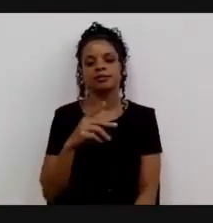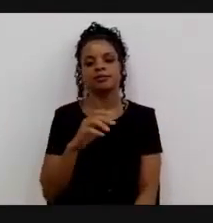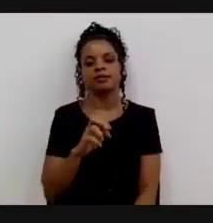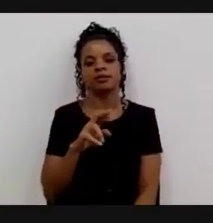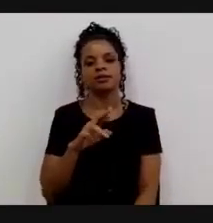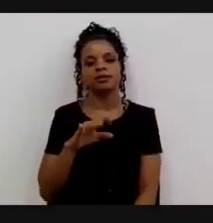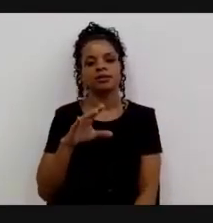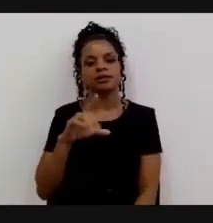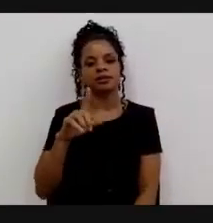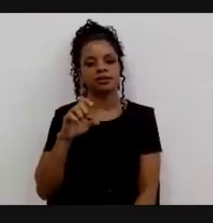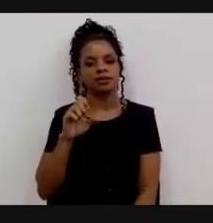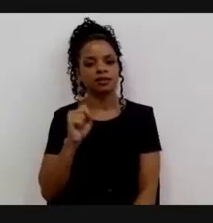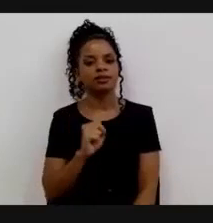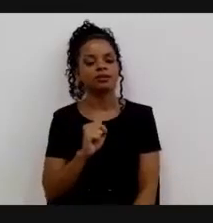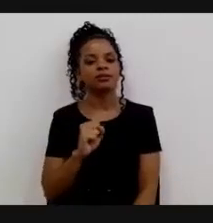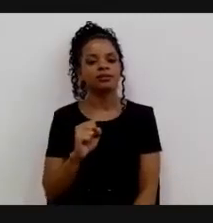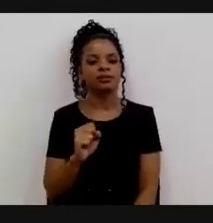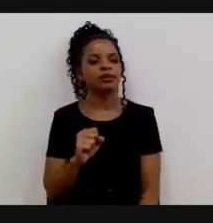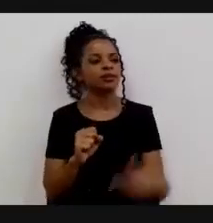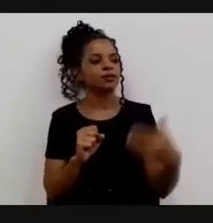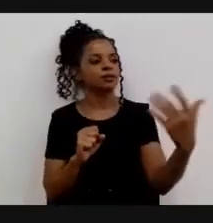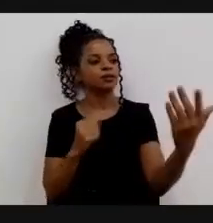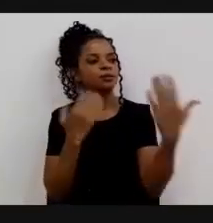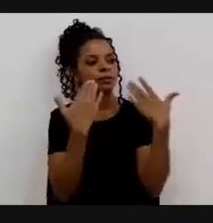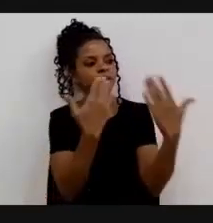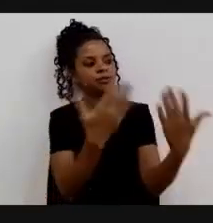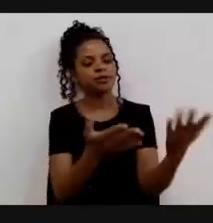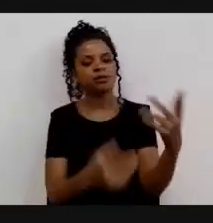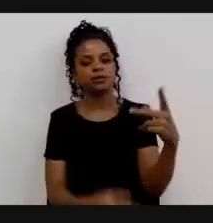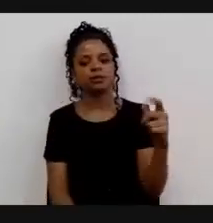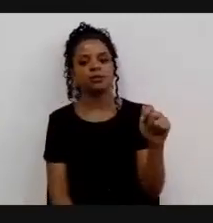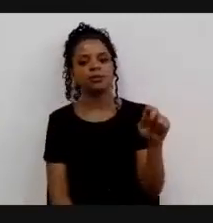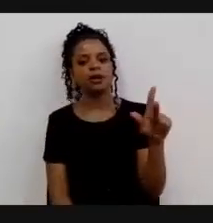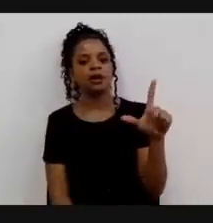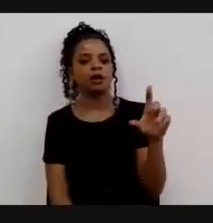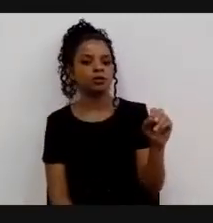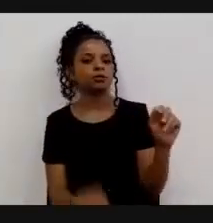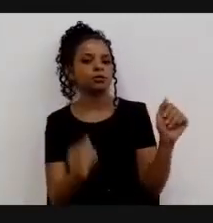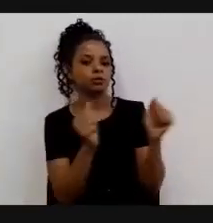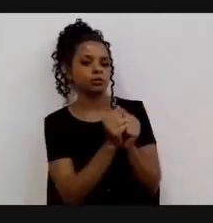Regis. Aqui à minha frente está o Paulo Marques, que elaborou